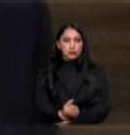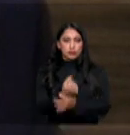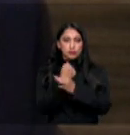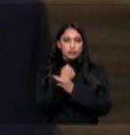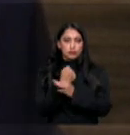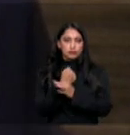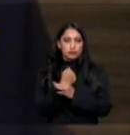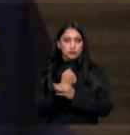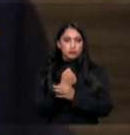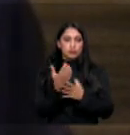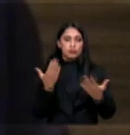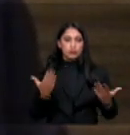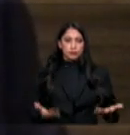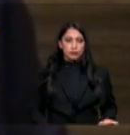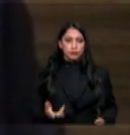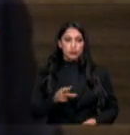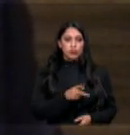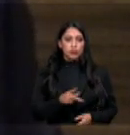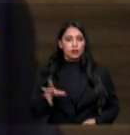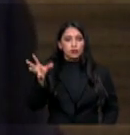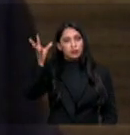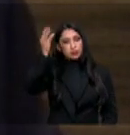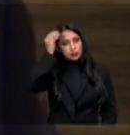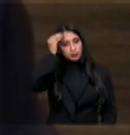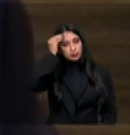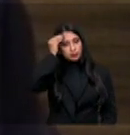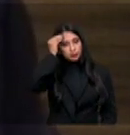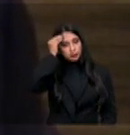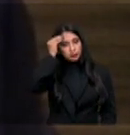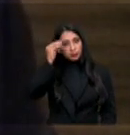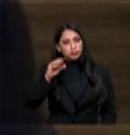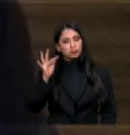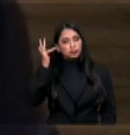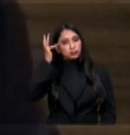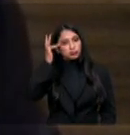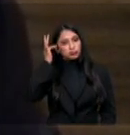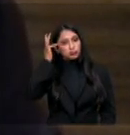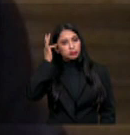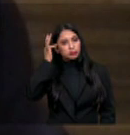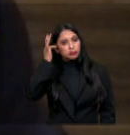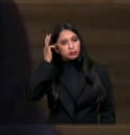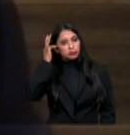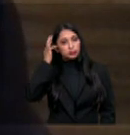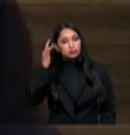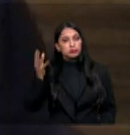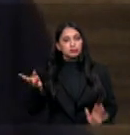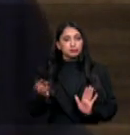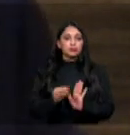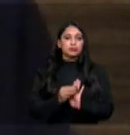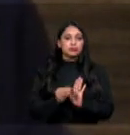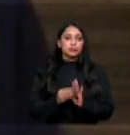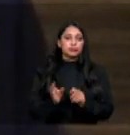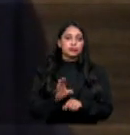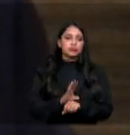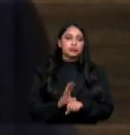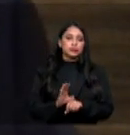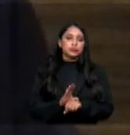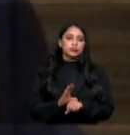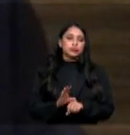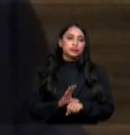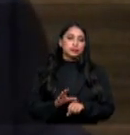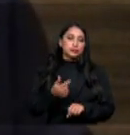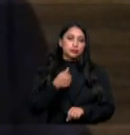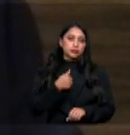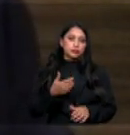segurança. Portanto, presidente, é à luz desses vetores filosóficos e desses dispositivos constitucionais que